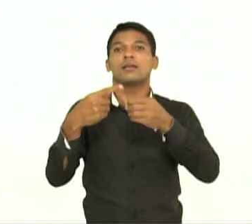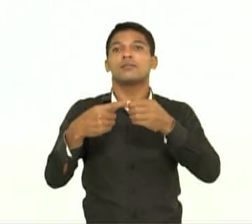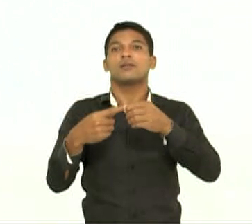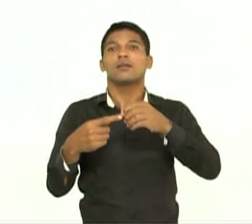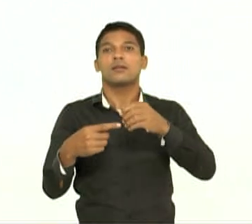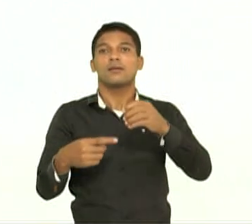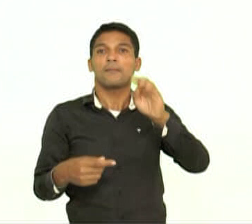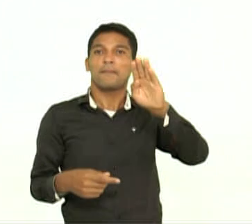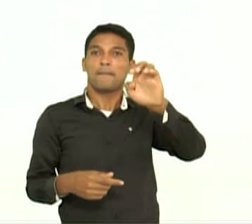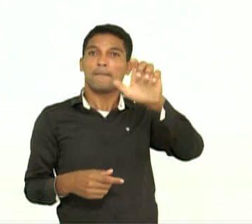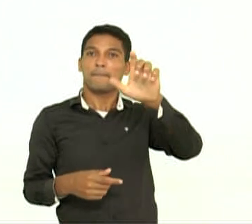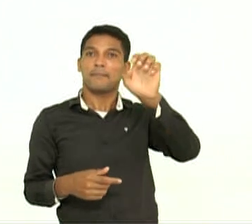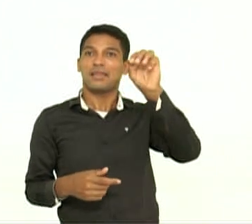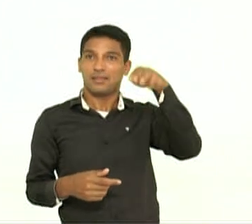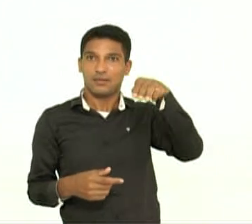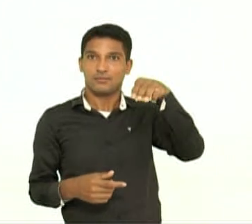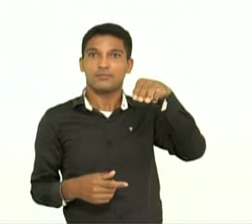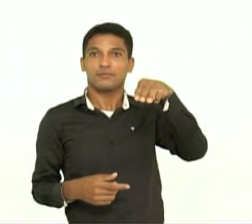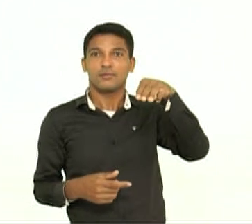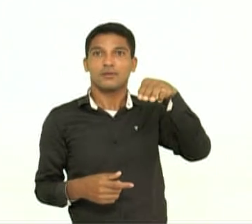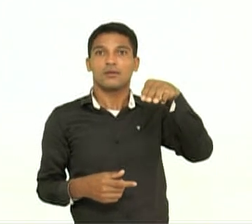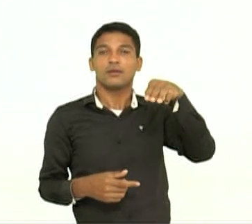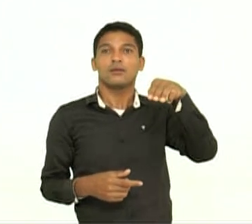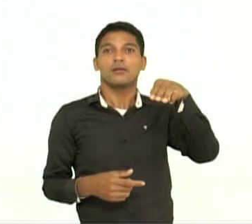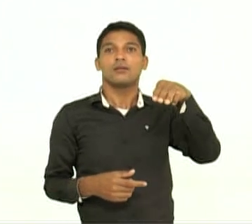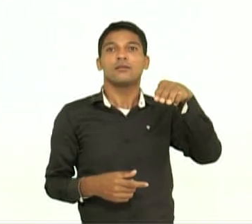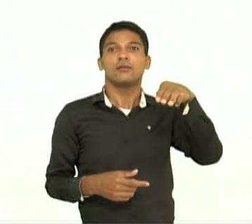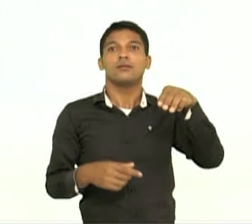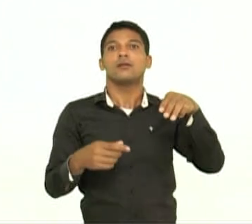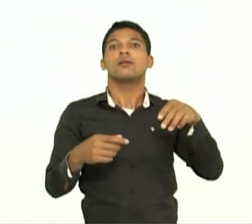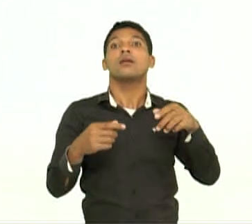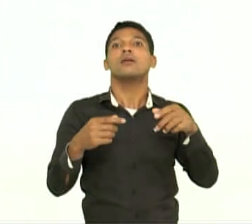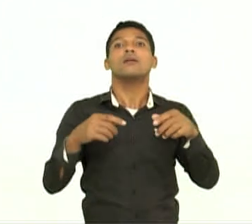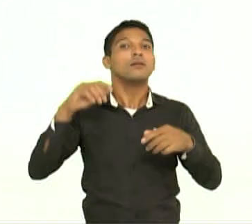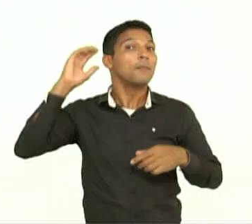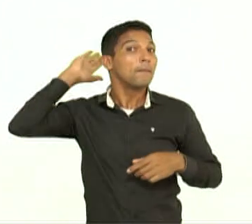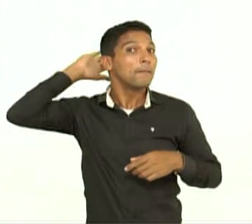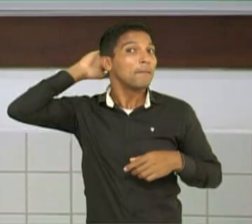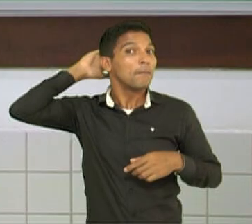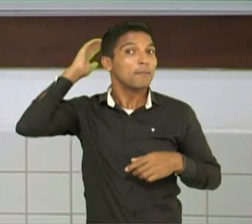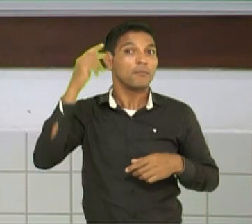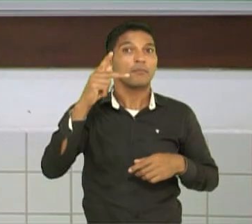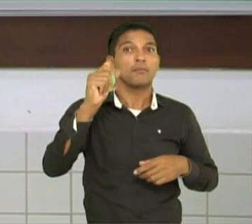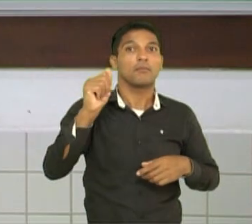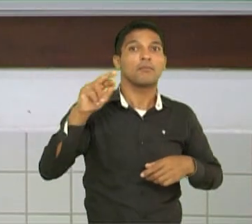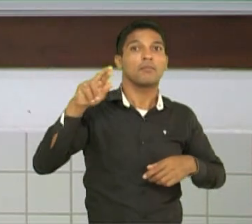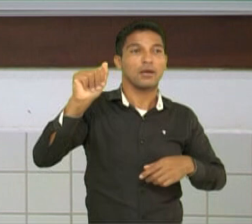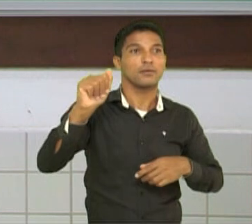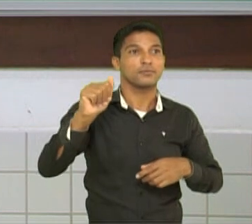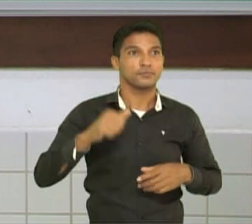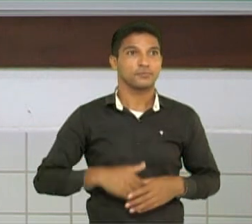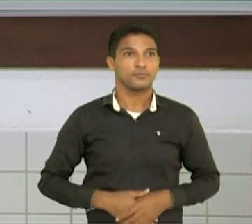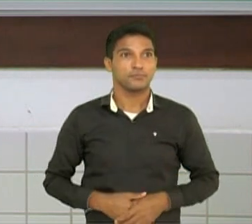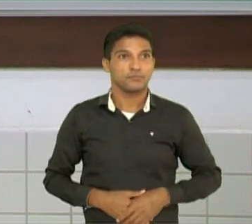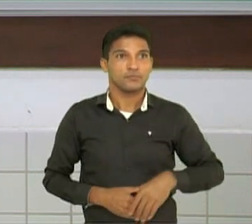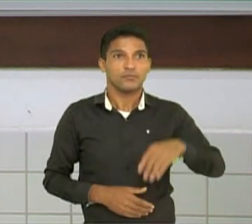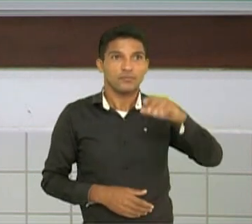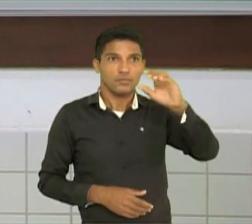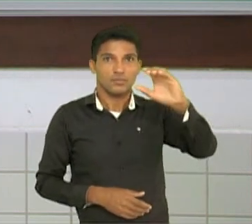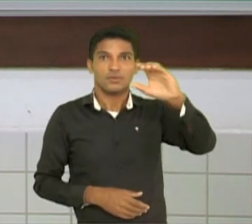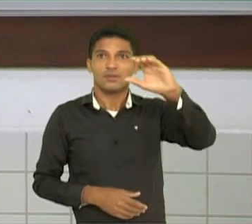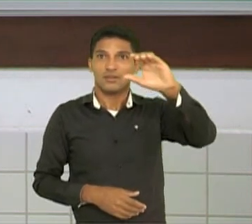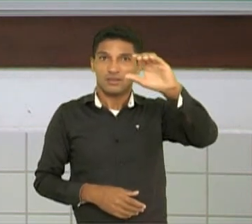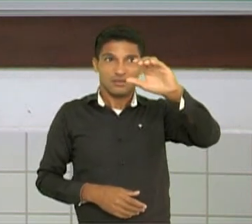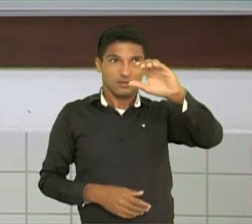Pará. O termo círio tem origem na palavra latina cereu, que significa vela grande. Cereu,